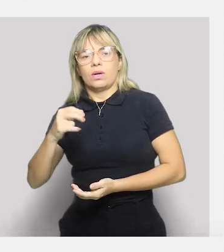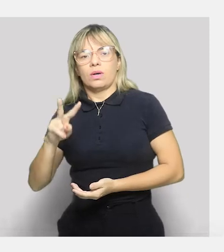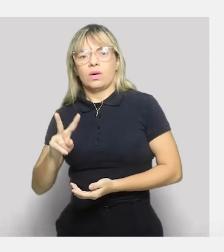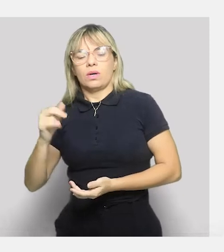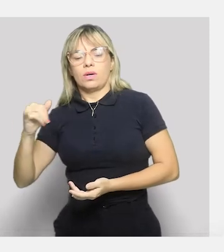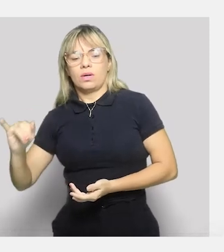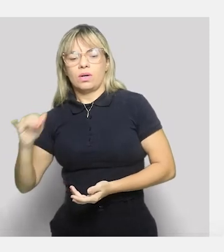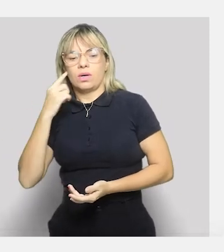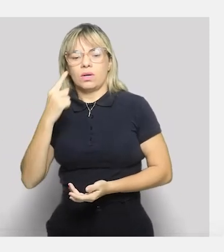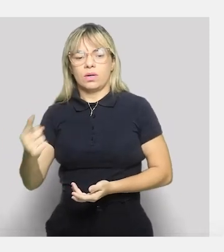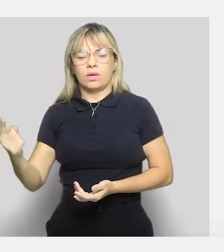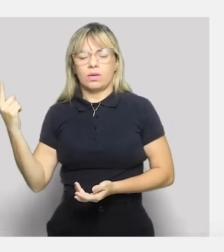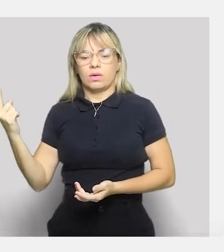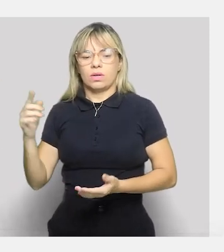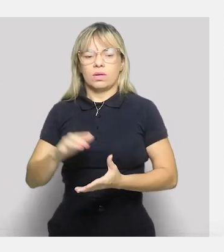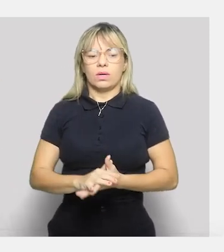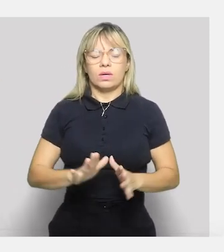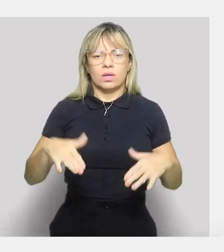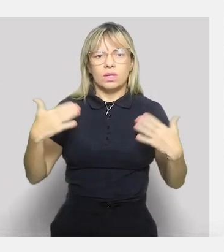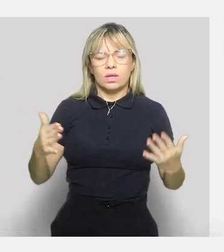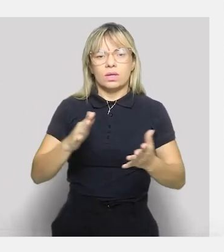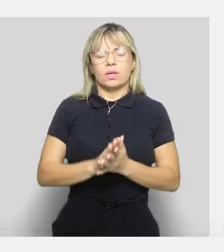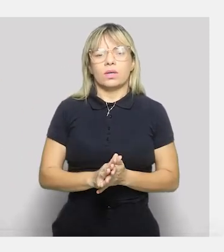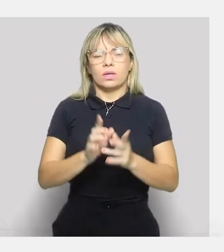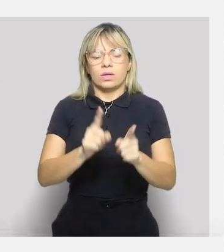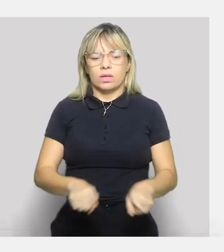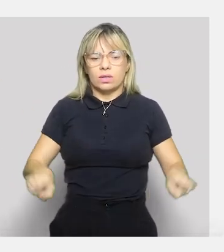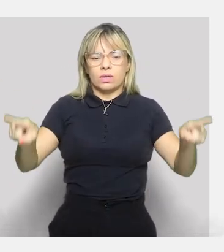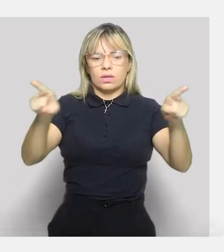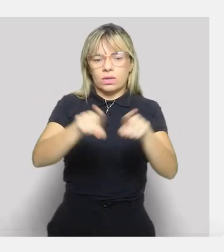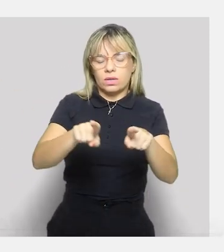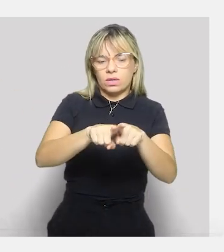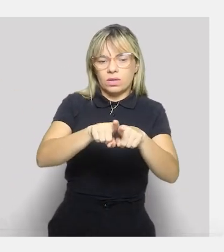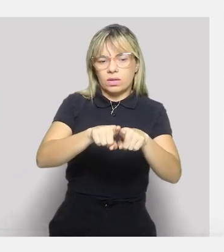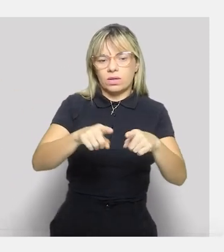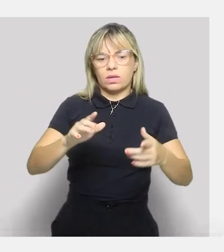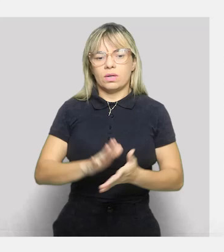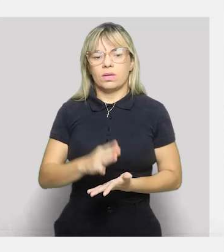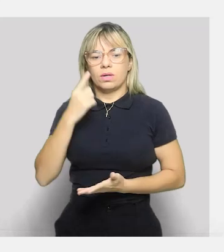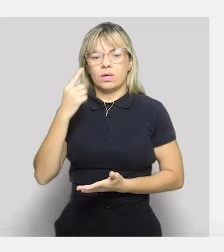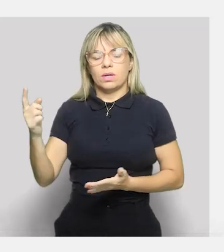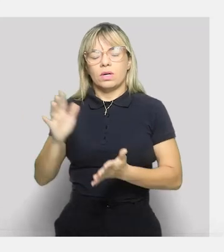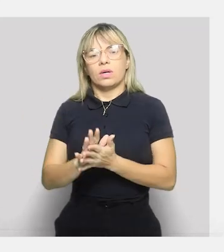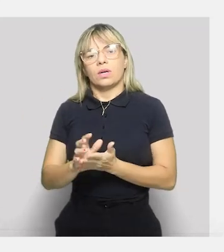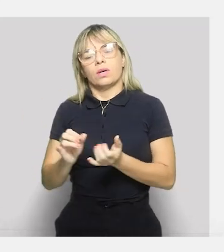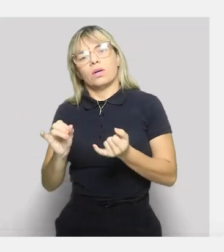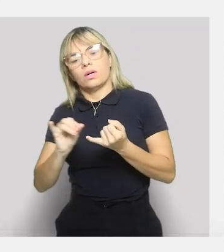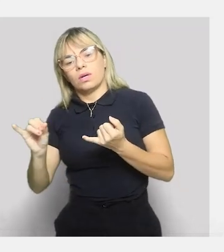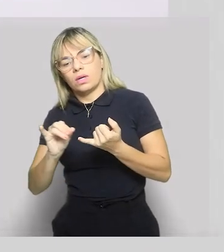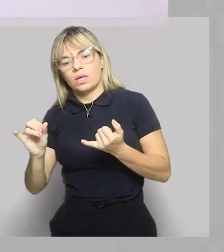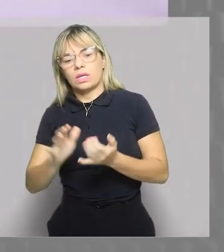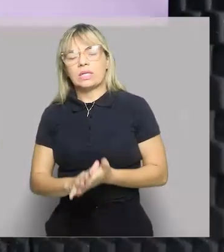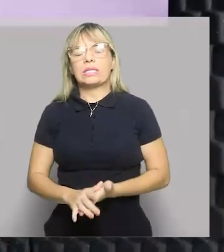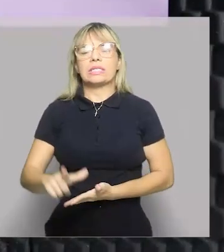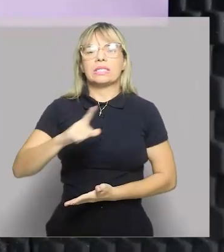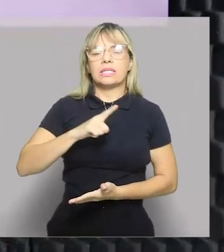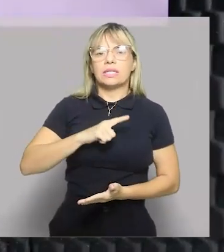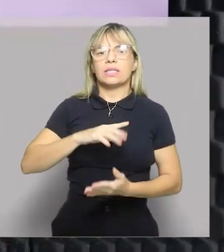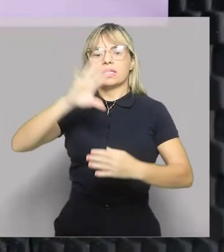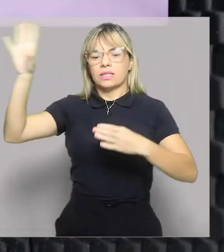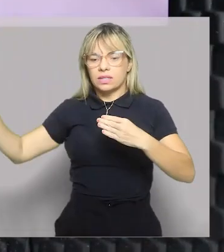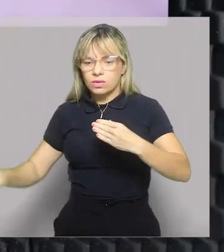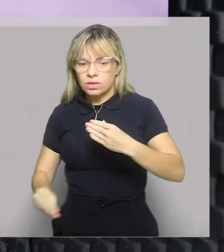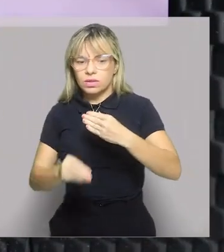nome está dizendo, ele é transitivo, ele transita, né? Ele exige um complemento, né? Sendo que esse